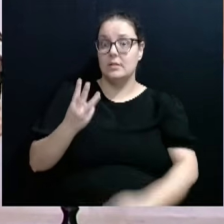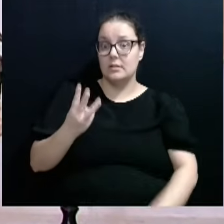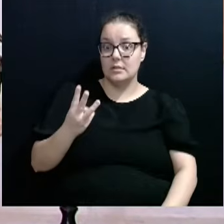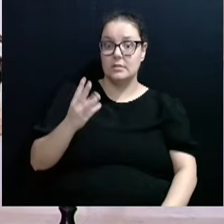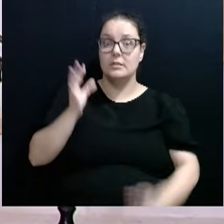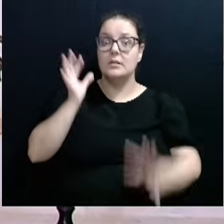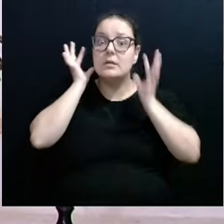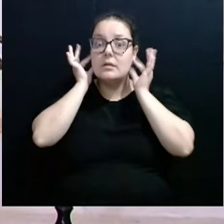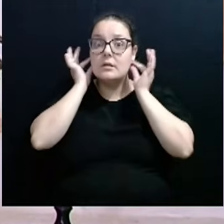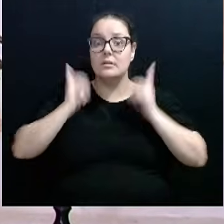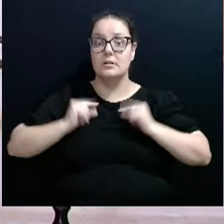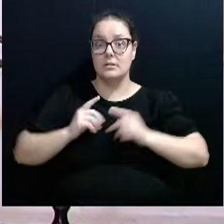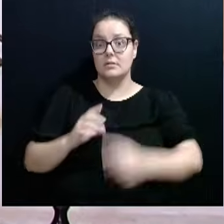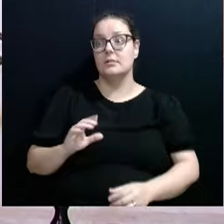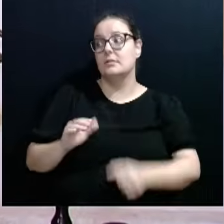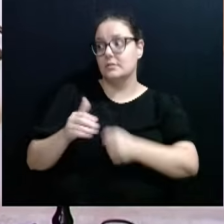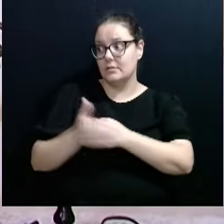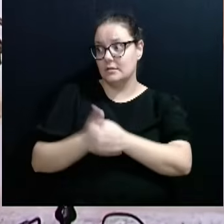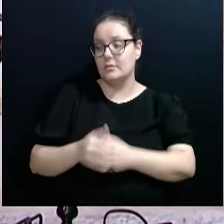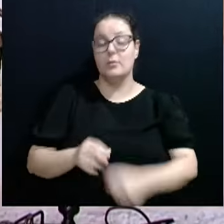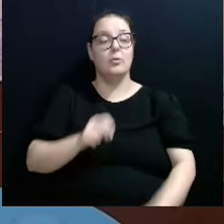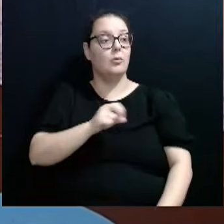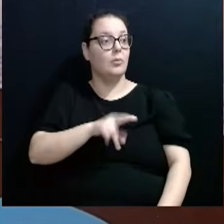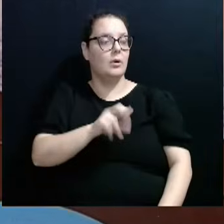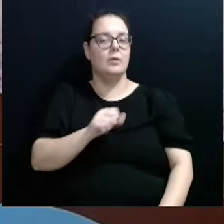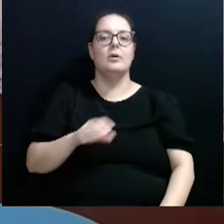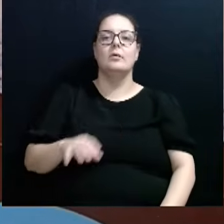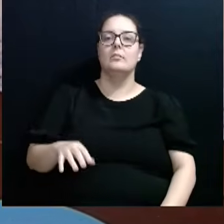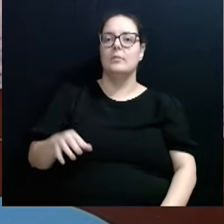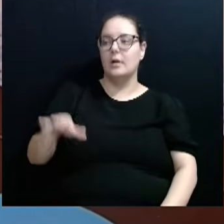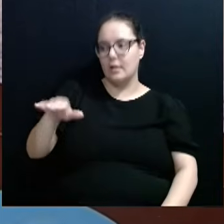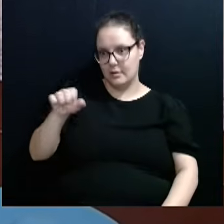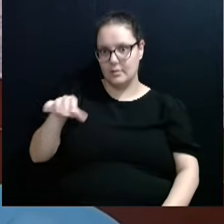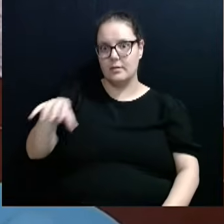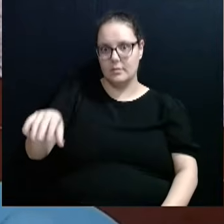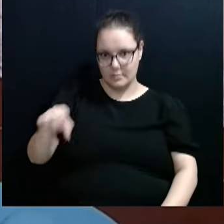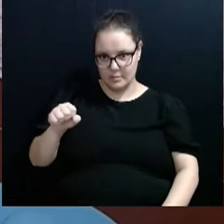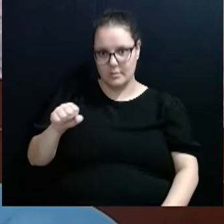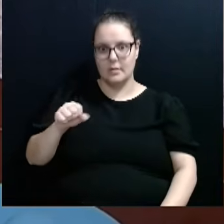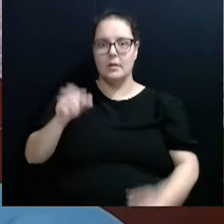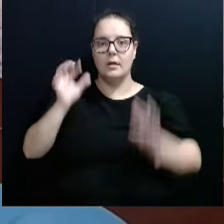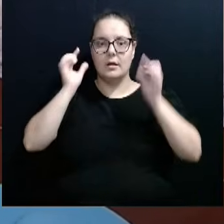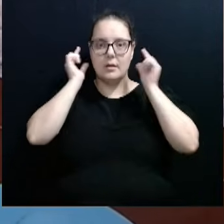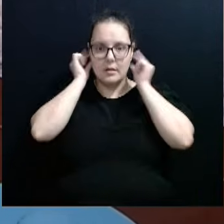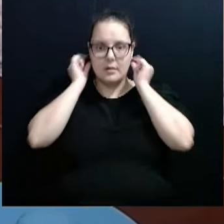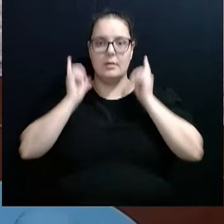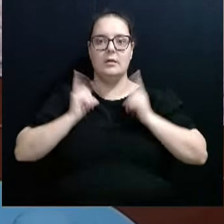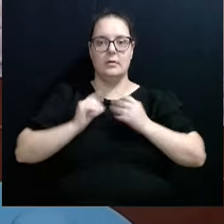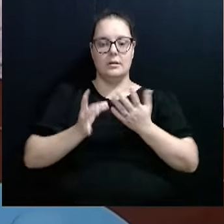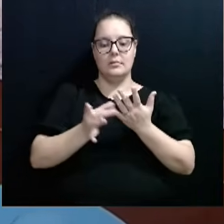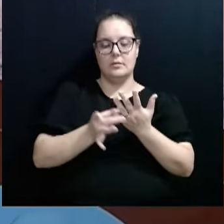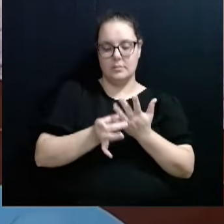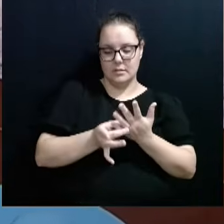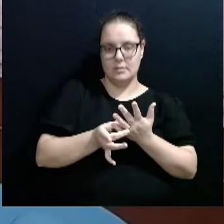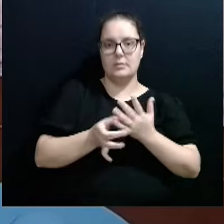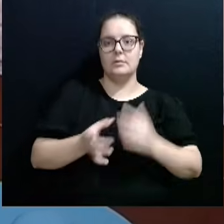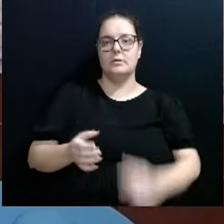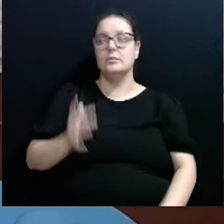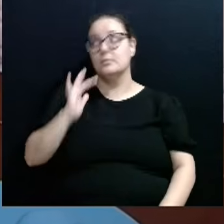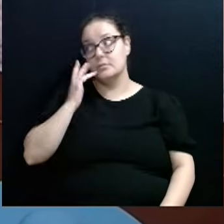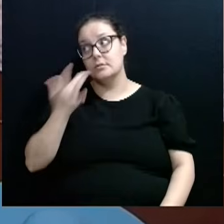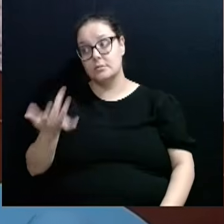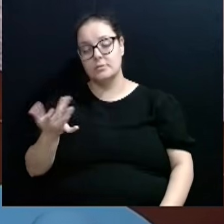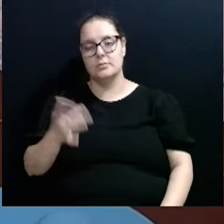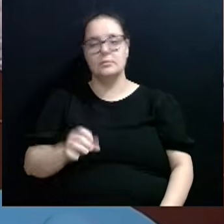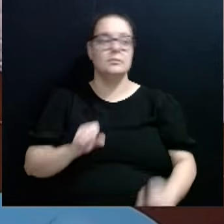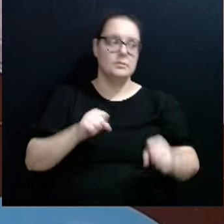Uau! Mas eu chamei ele veio buscar. Ai. Ele veio buscar, são 3 anéis, assim, de ouro mesmo. Sim. Coisa fina mesmo.